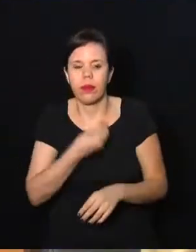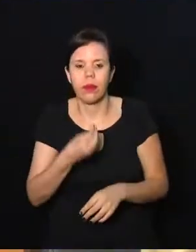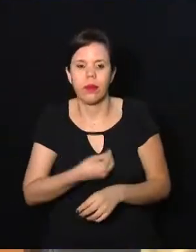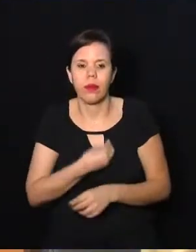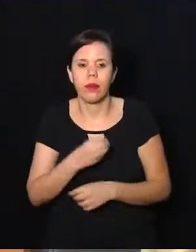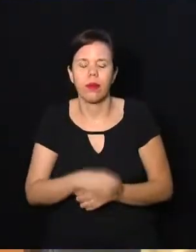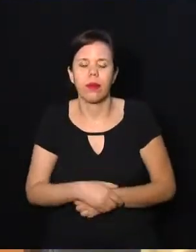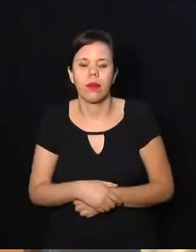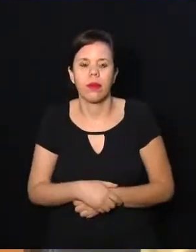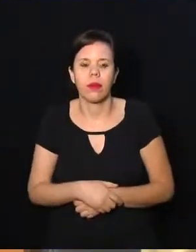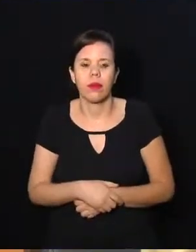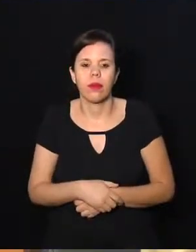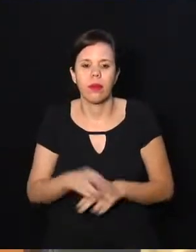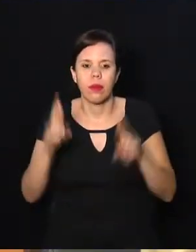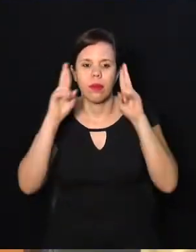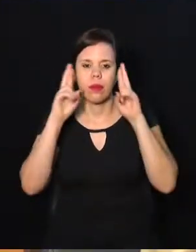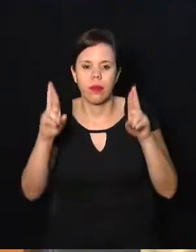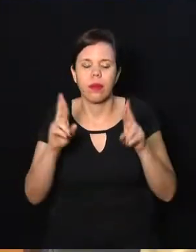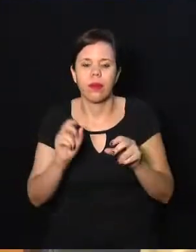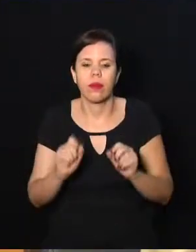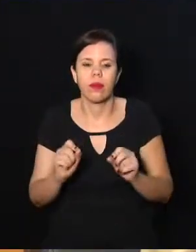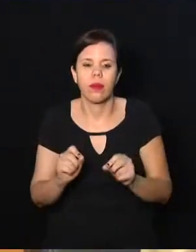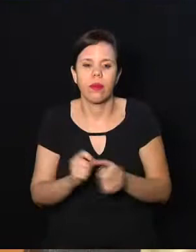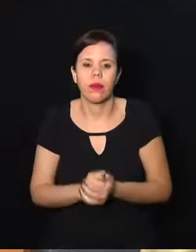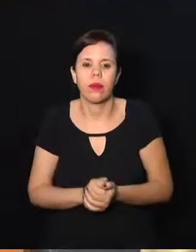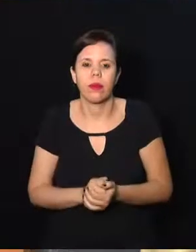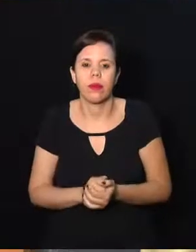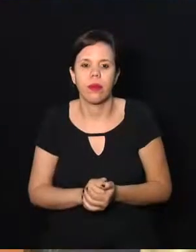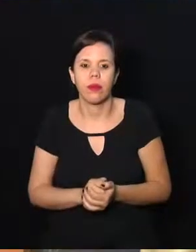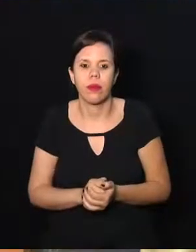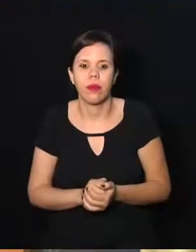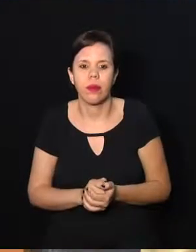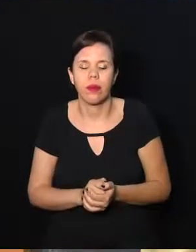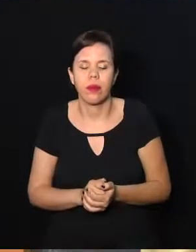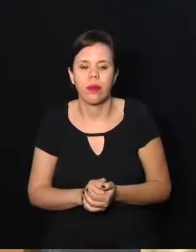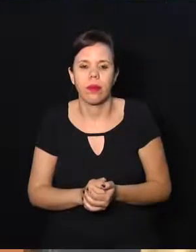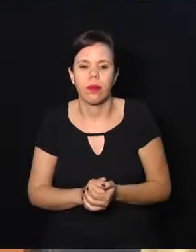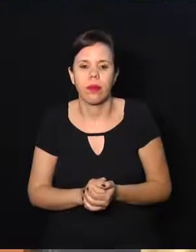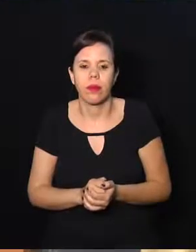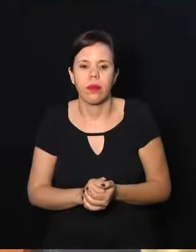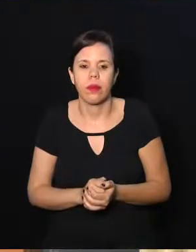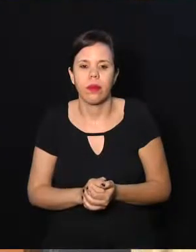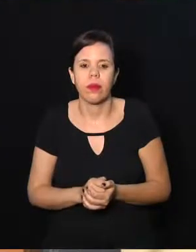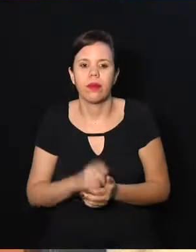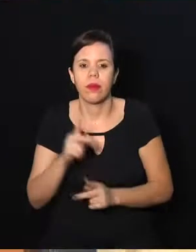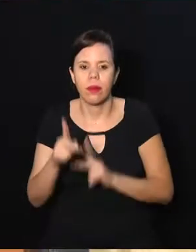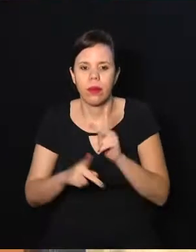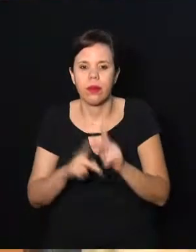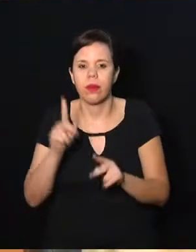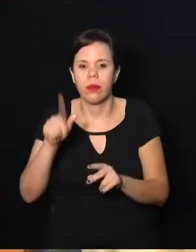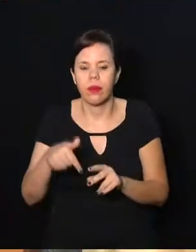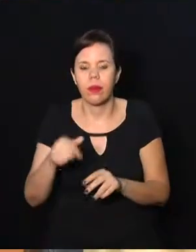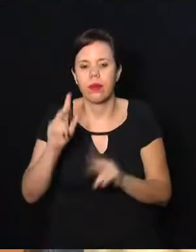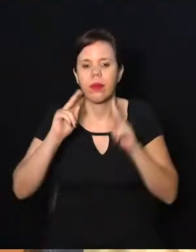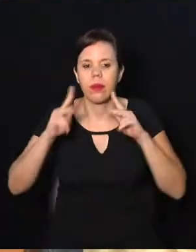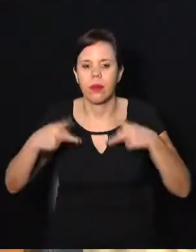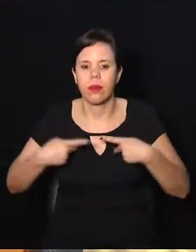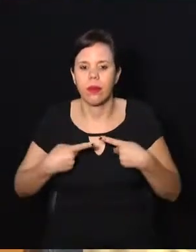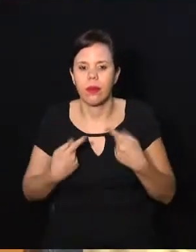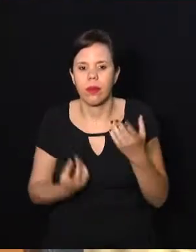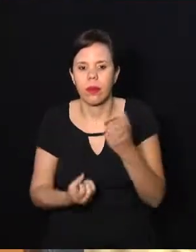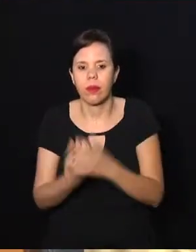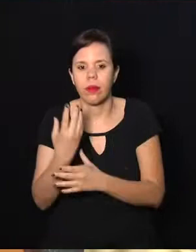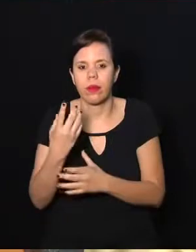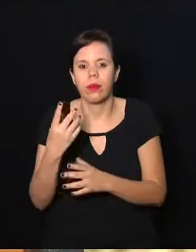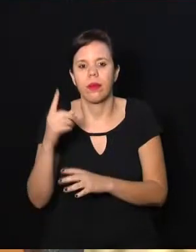respeito àqueles que são para nós criaturas de Deus. Então nós precisamos